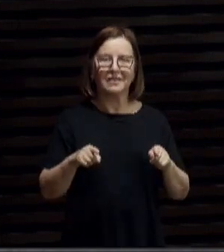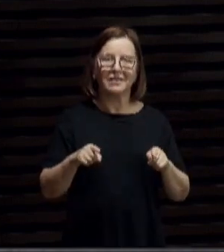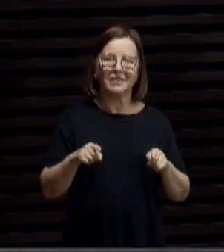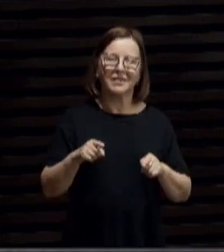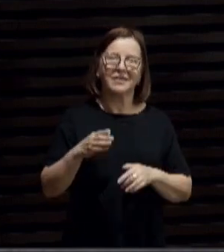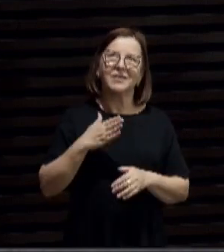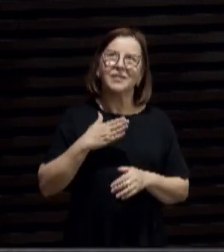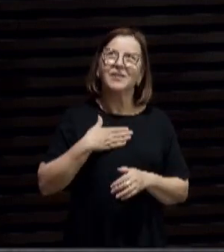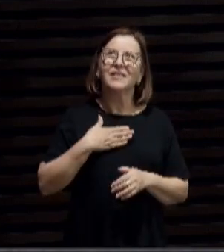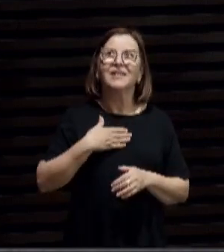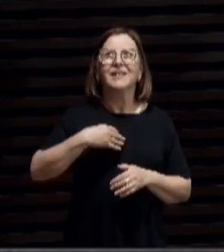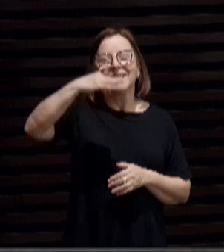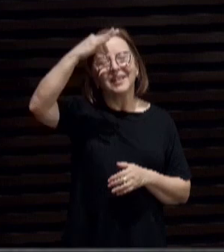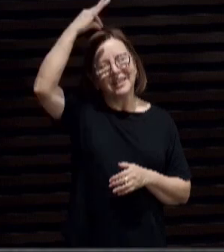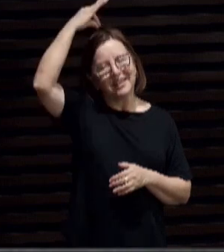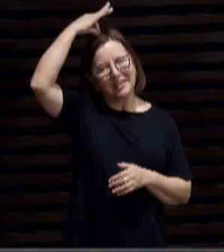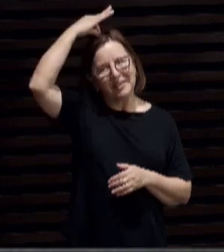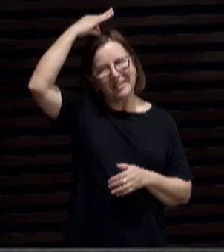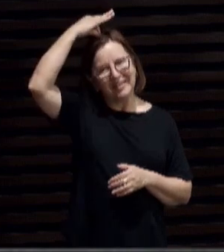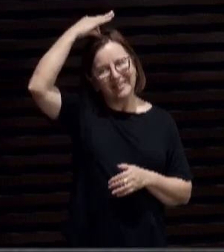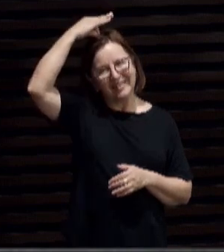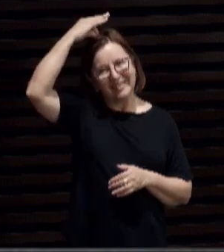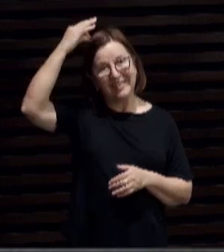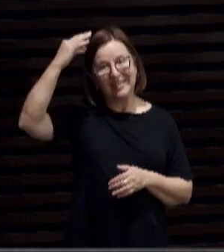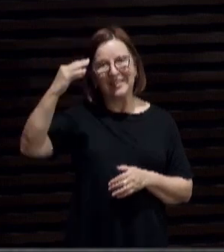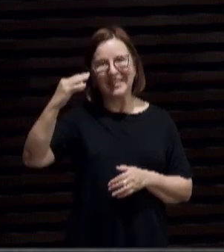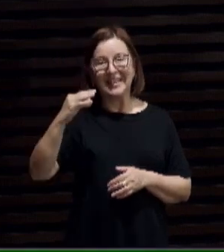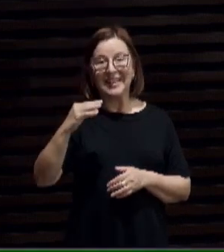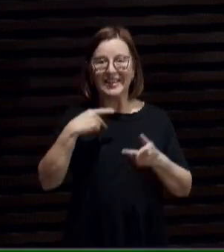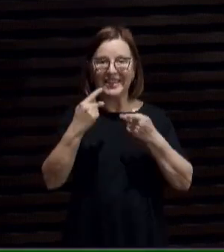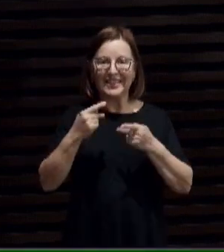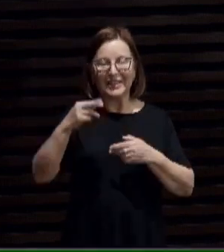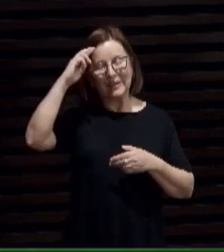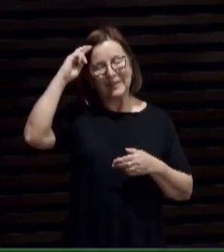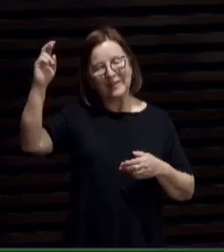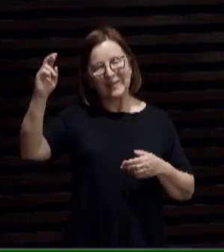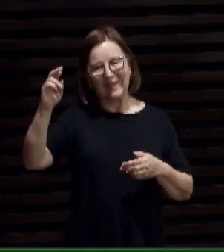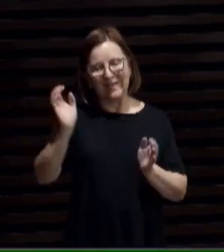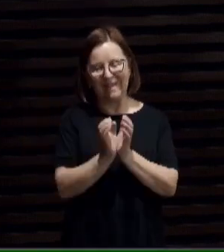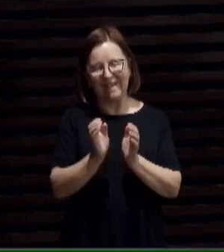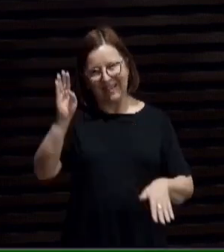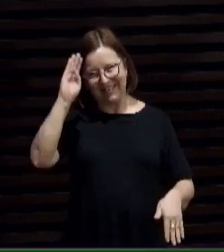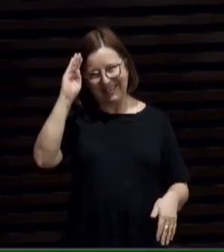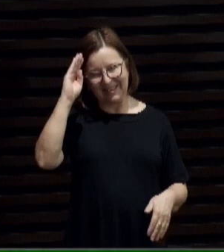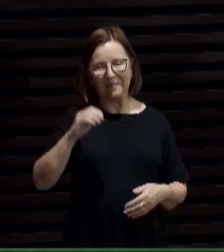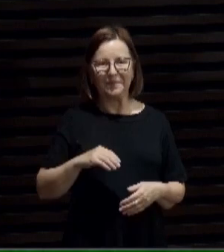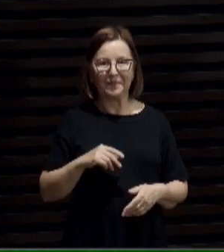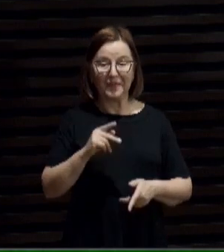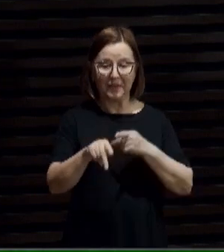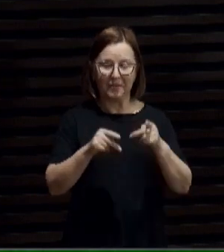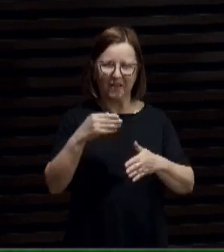espírito, assim diz o Senhor dos Exércitos. Aqueles que vão à guerra e se orgulham de